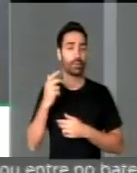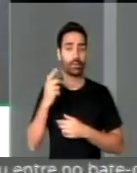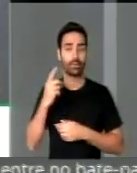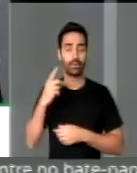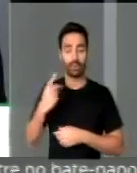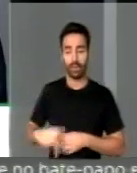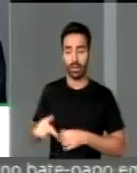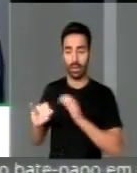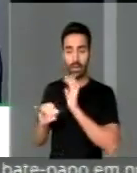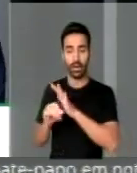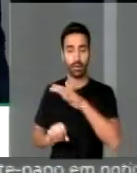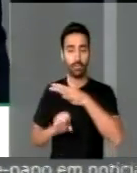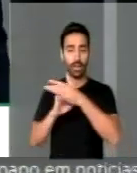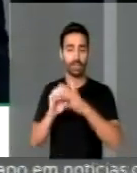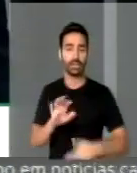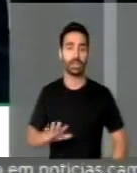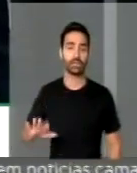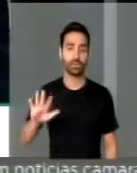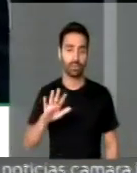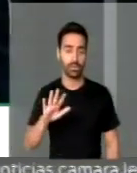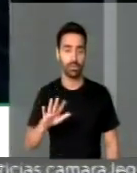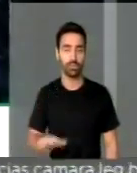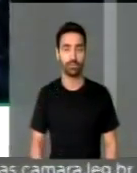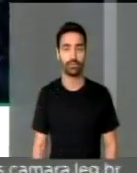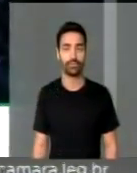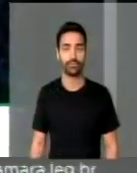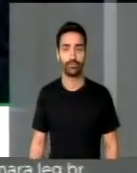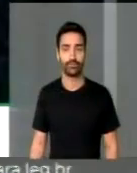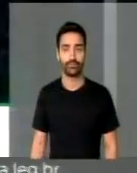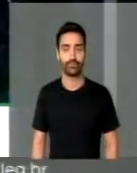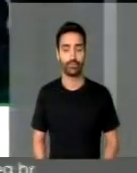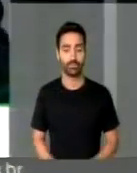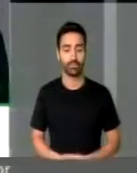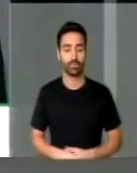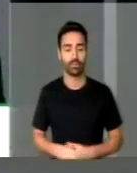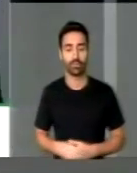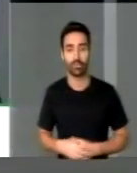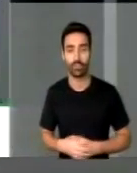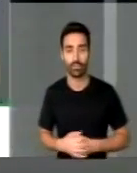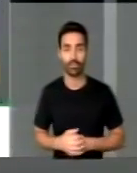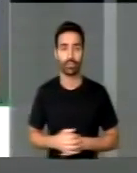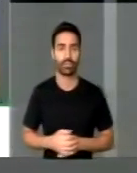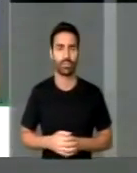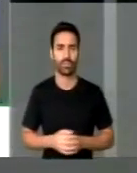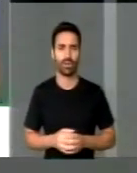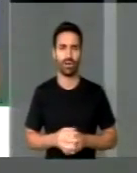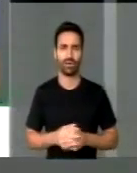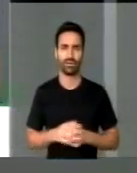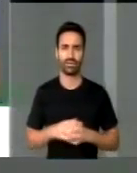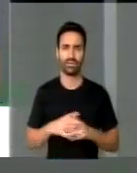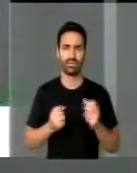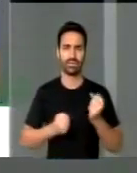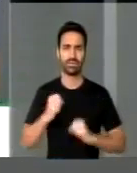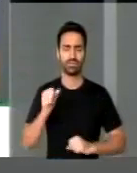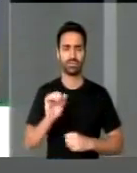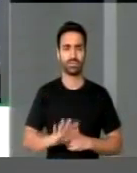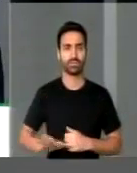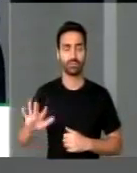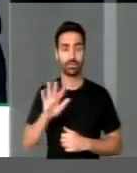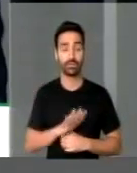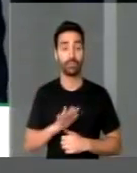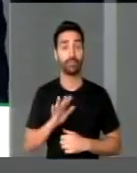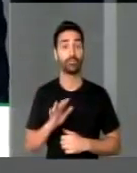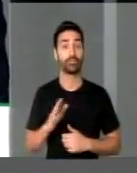de produção, como vão viabilizar, do ponto de vista da produção de escala, a nossa indústria nacional. Enquanto